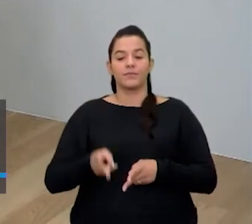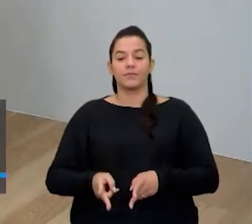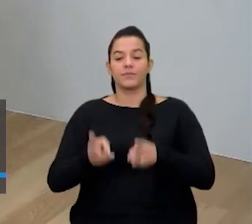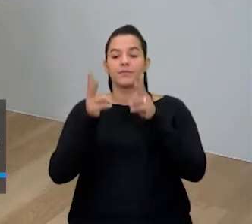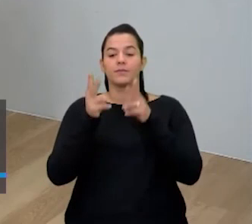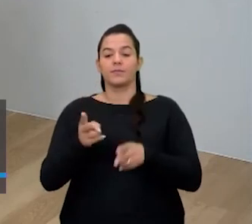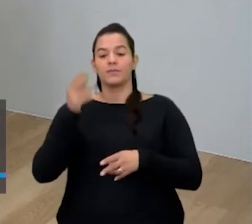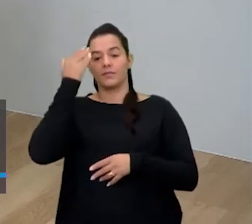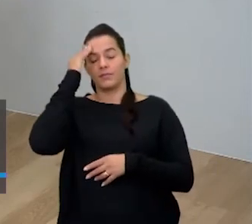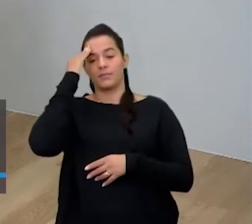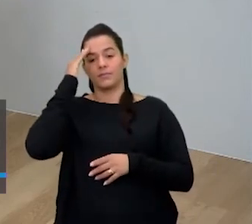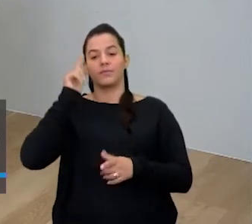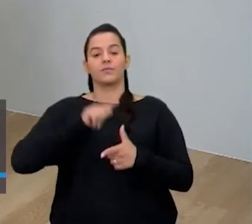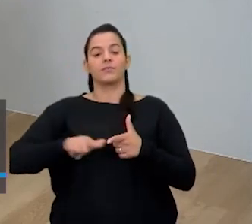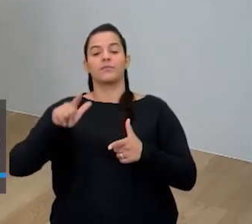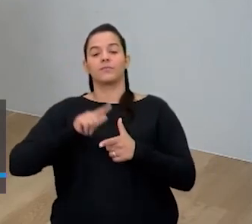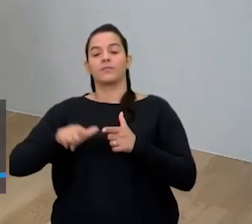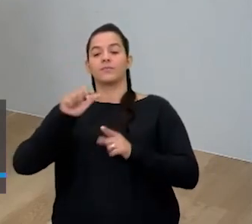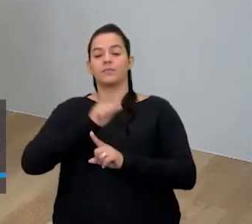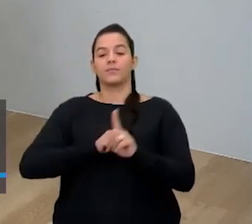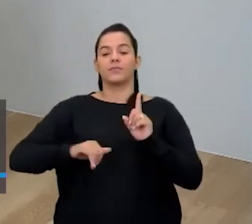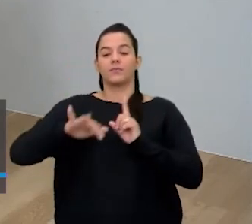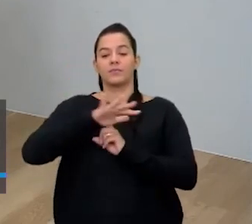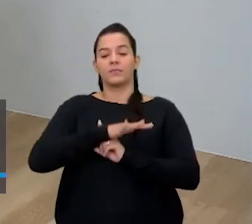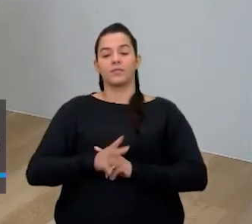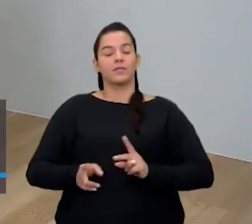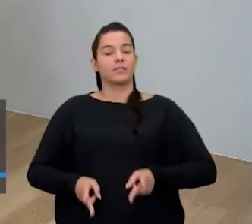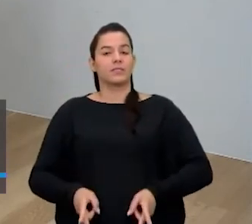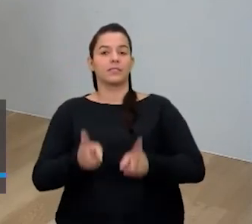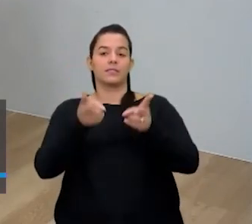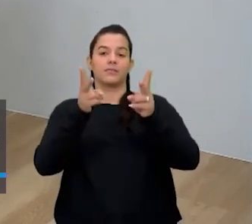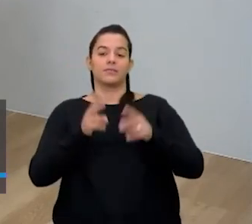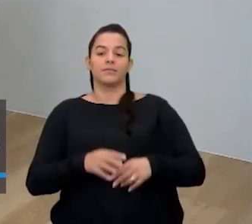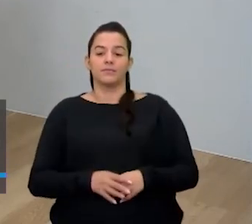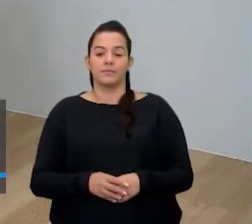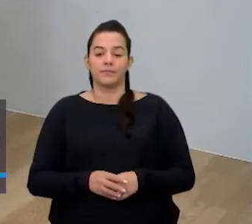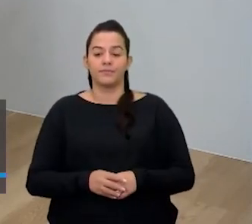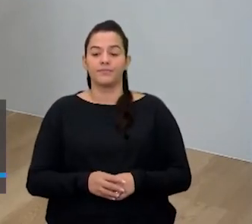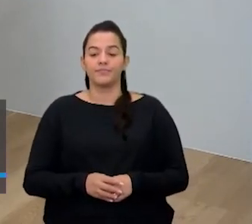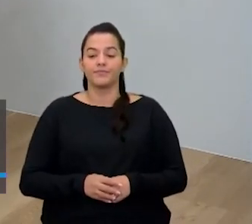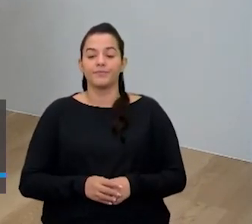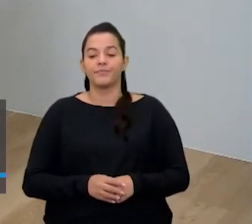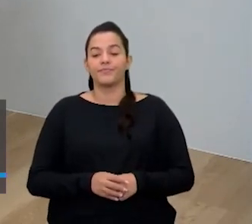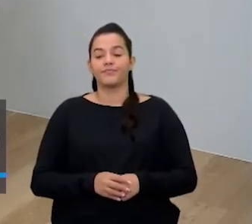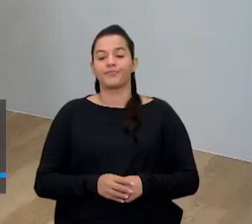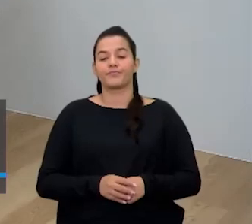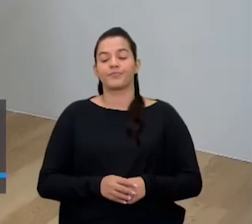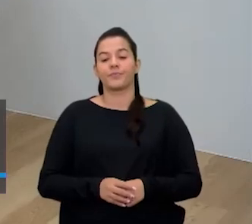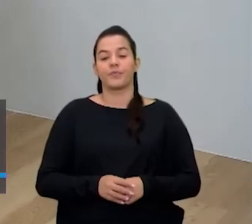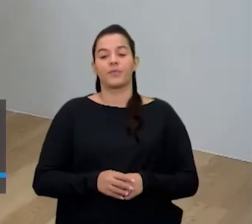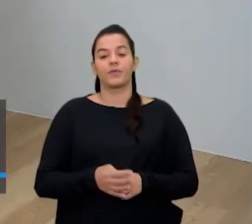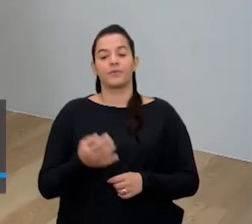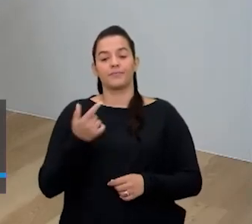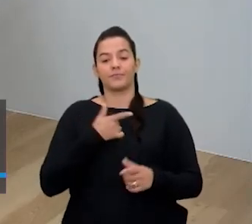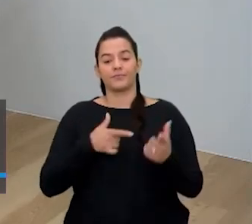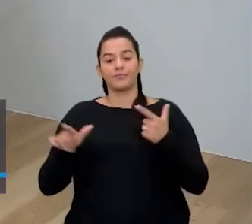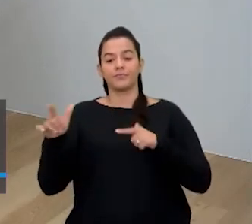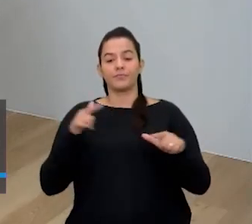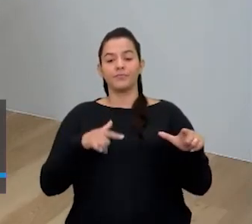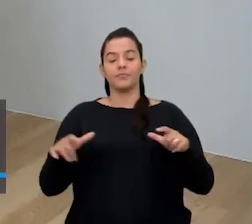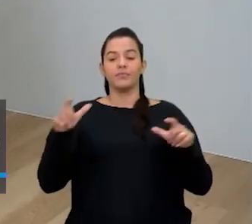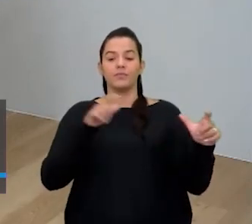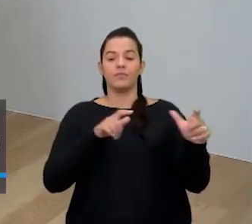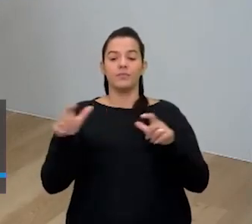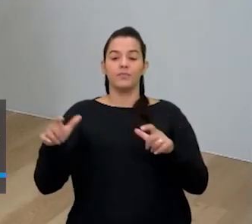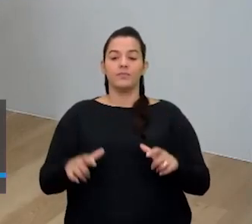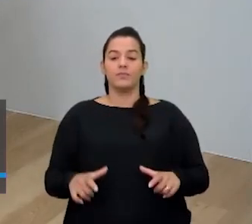como um problema social. Em alguns países europeus, sempre é retratado dessa forma. Agora, se a gente vem para outros cantos do mundo, aqui